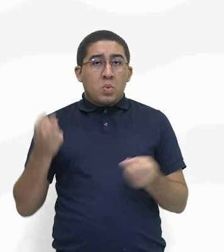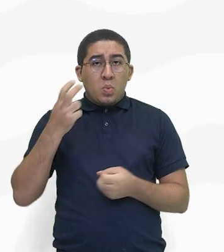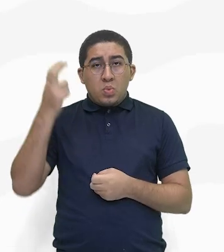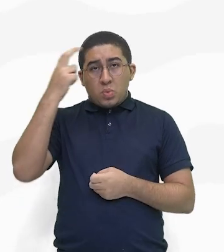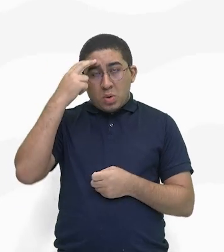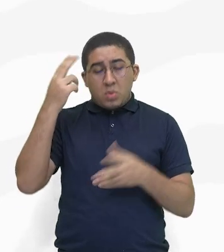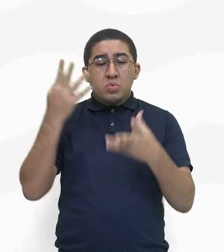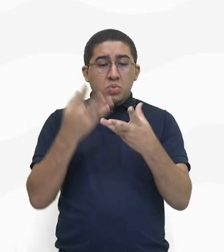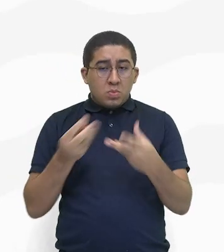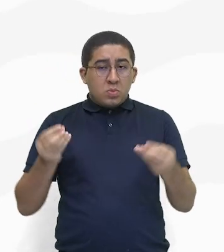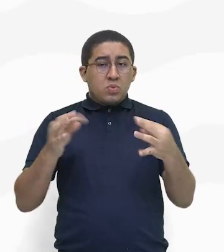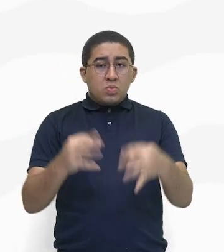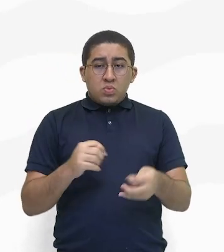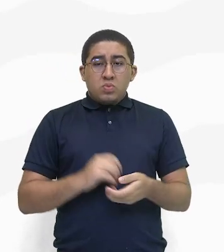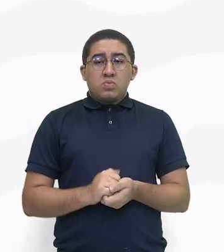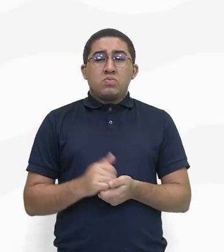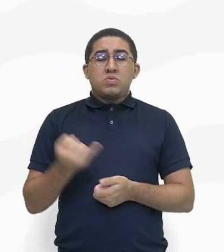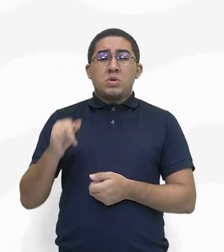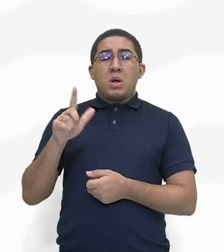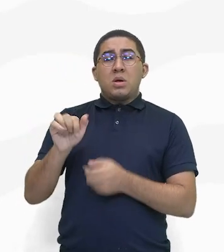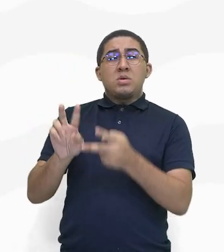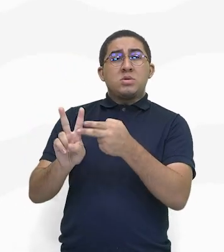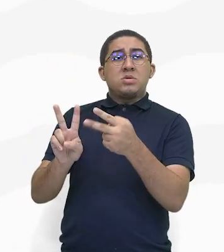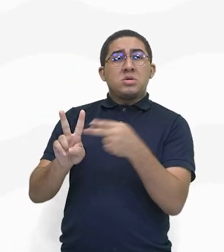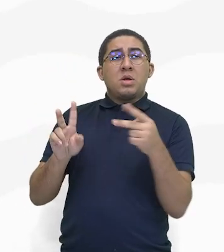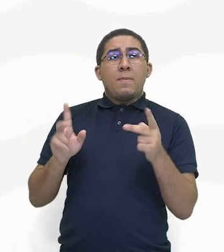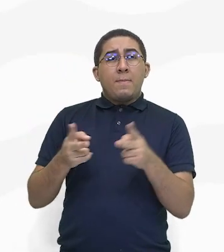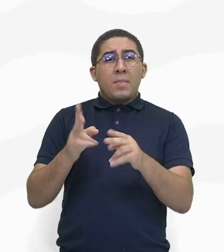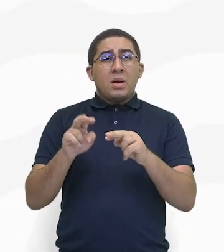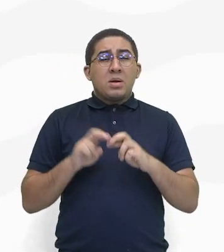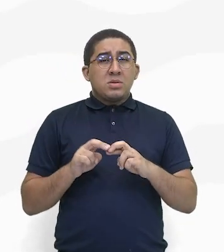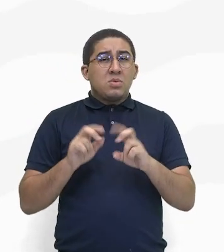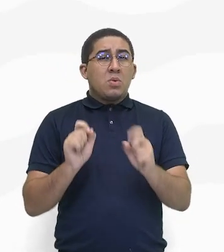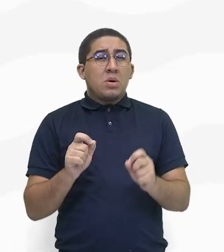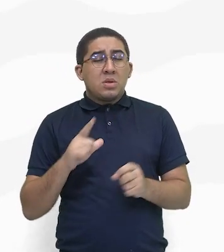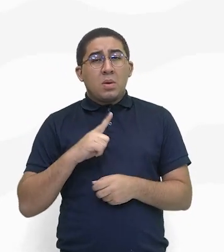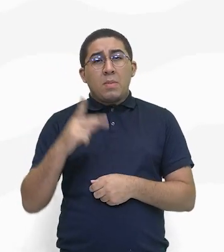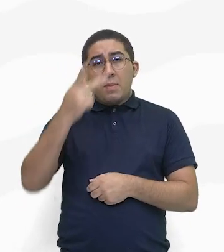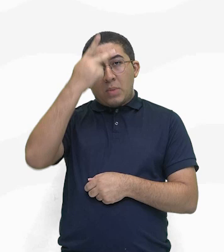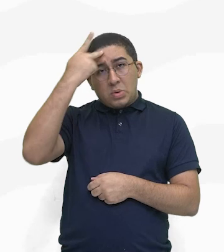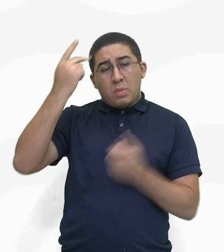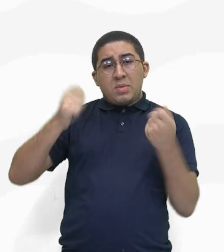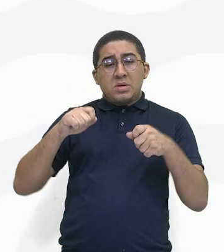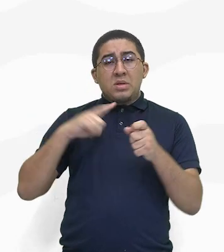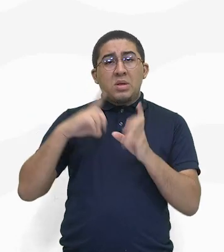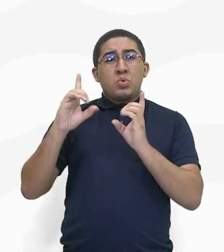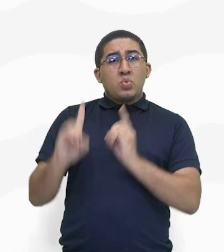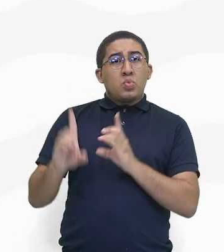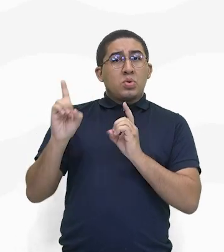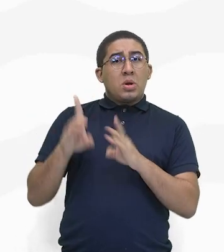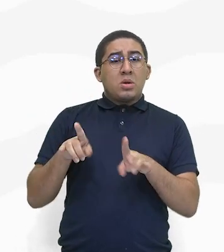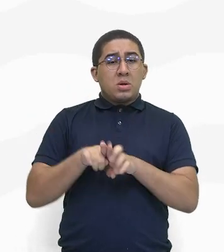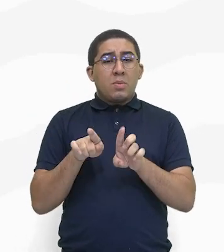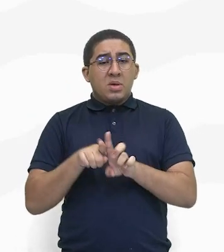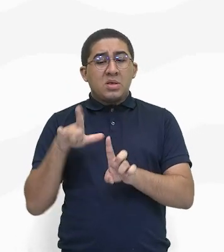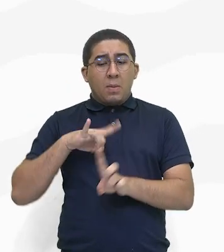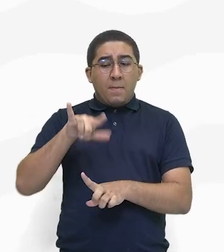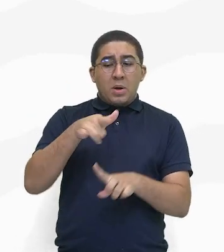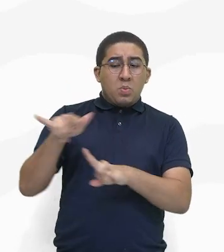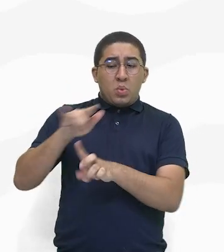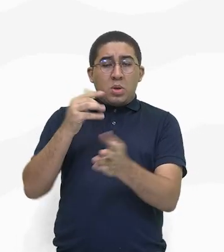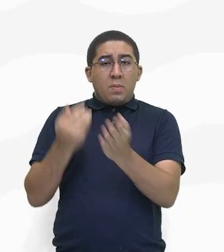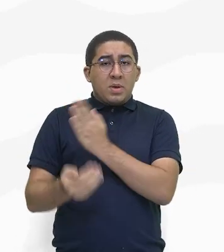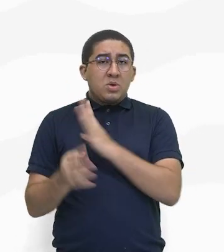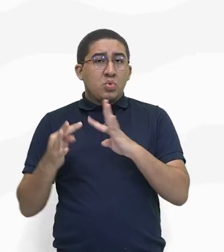cultural. Falou em indígena, falou em uma pessoa que tem que ser catequizada, é uma pessoa que tem que ser manipulada para perder esses